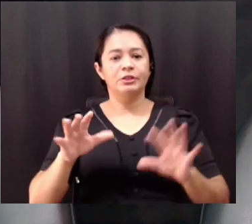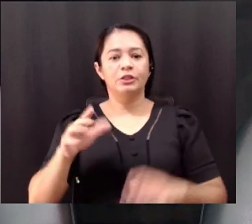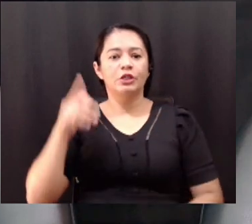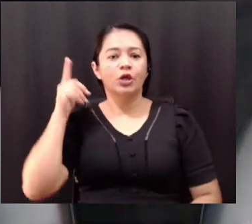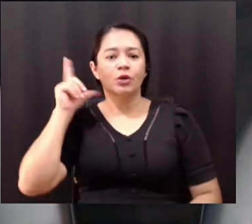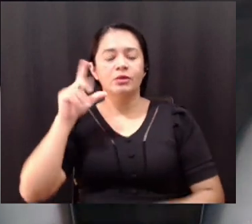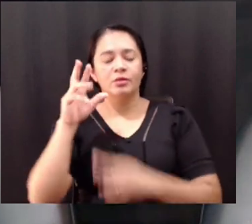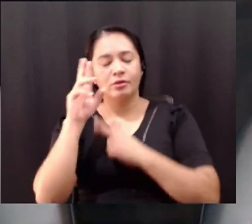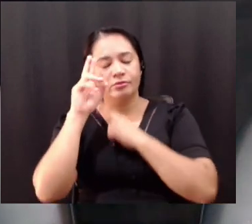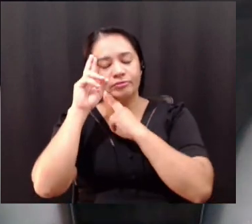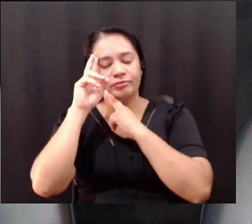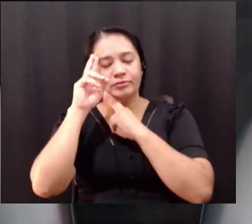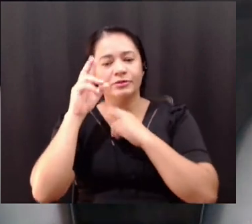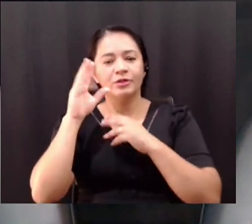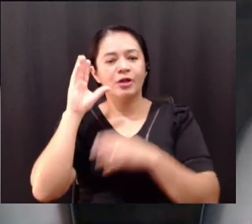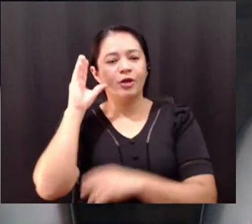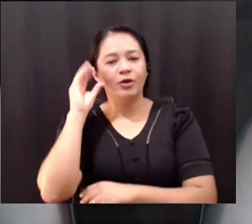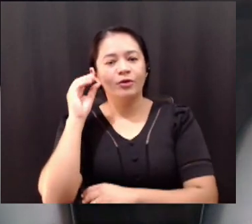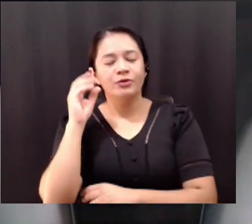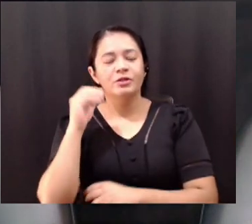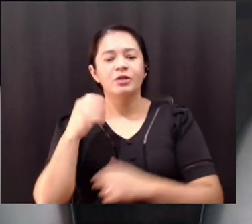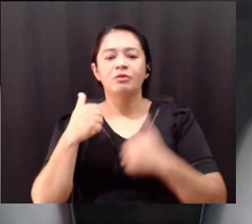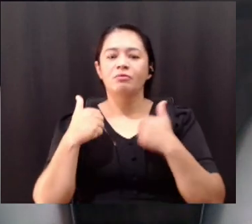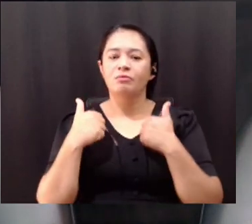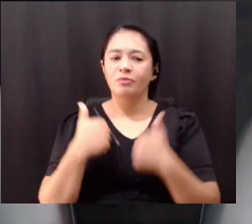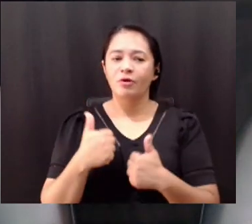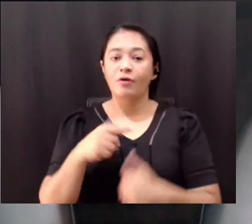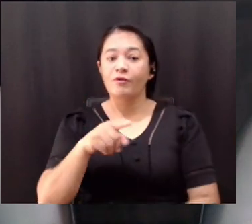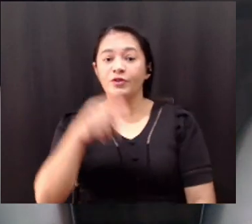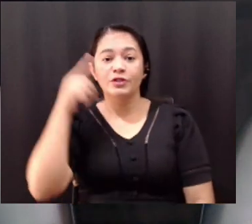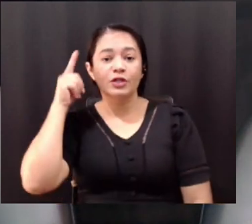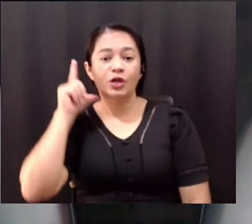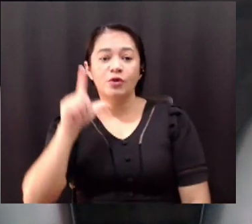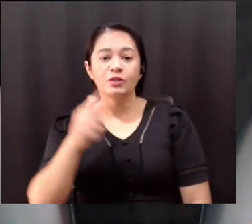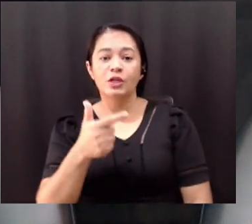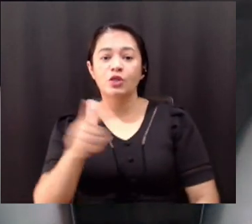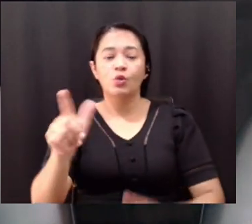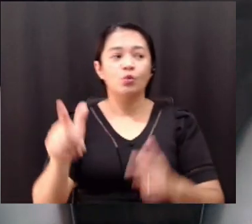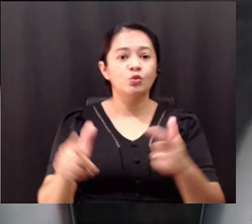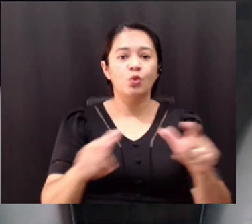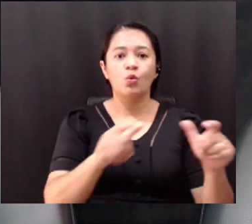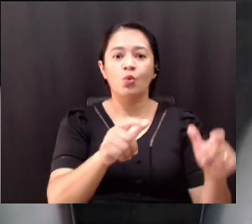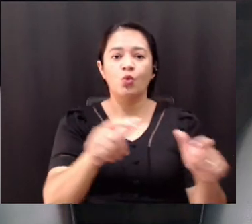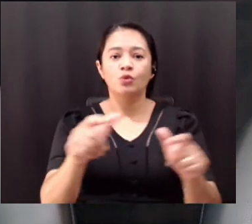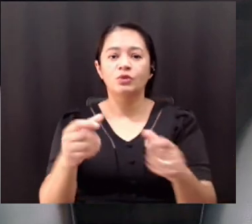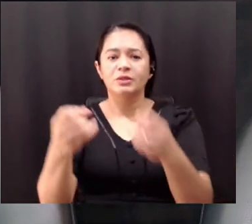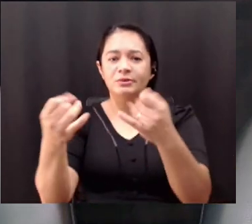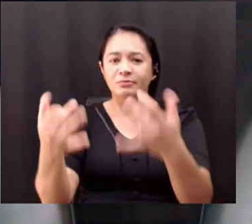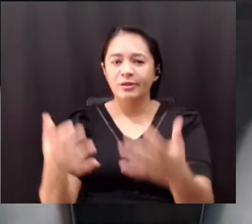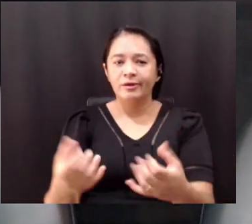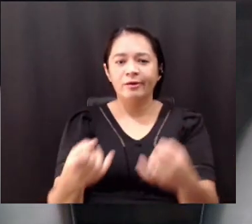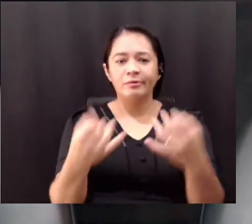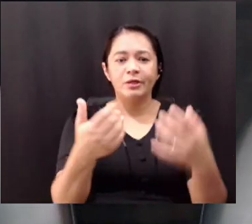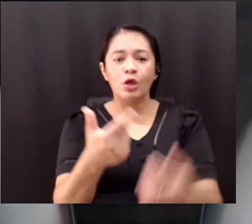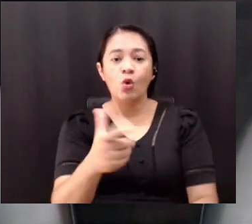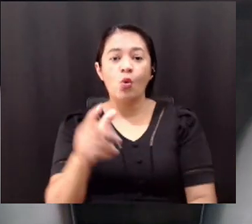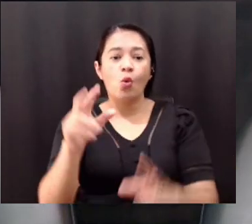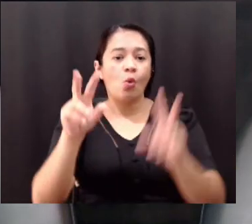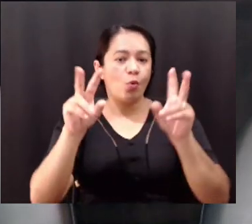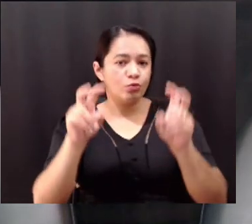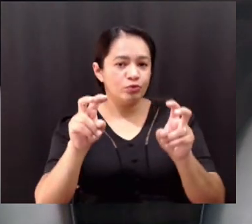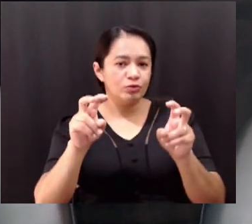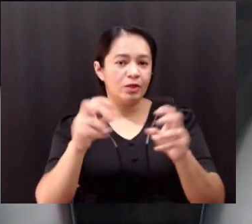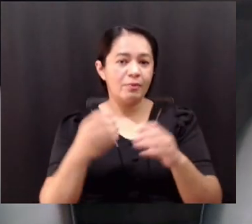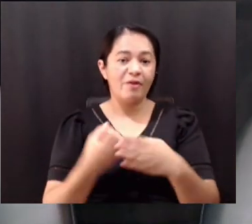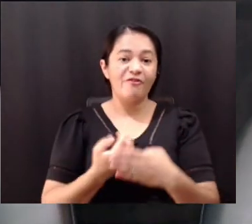um sono reparador, você consegue estar em outros lugares, falar sobre outros assuntos que não o trabalho. O